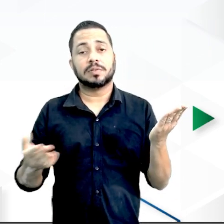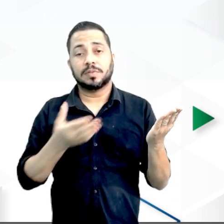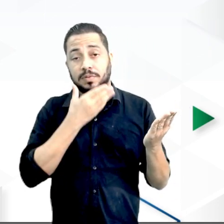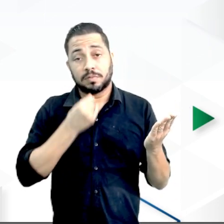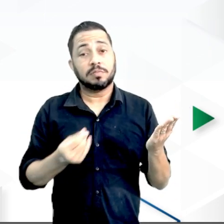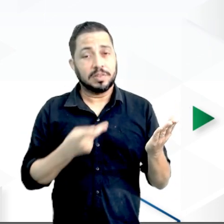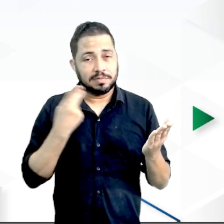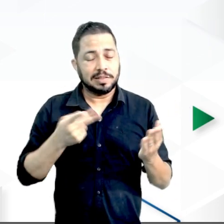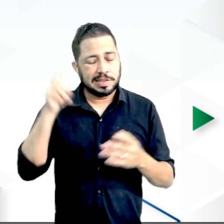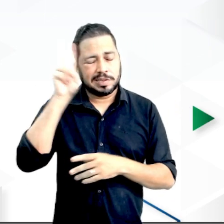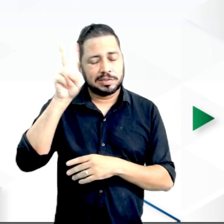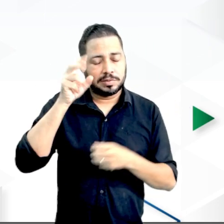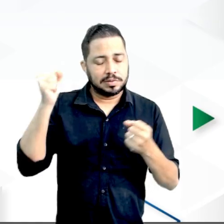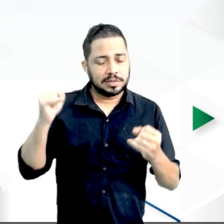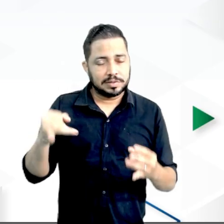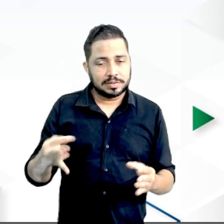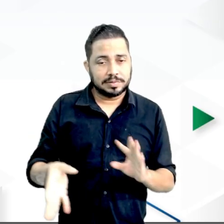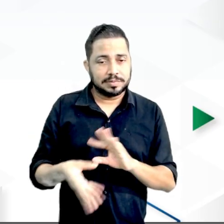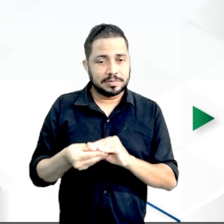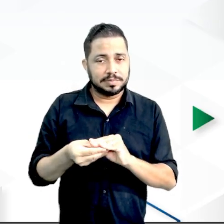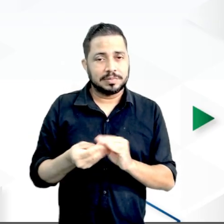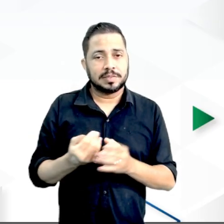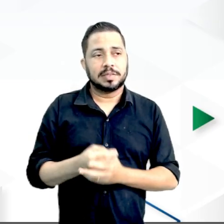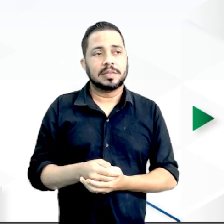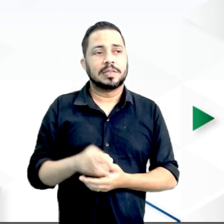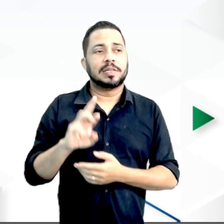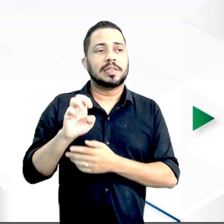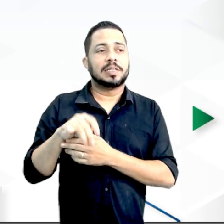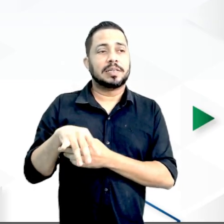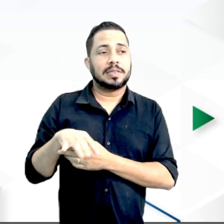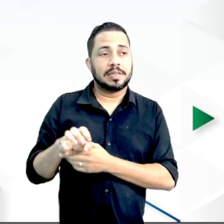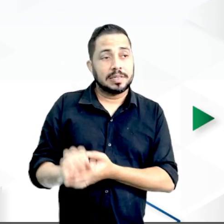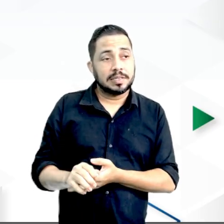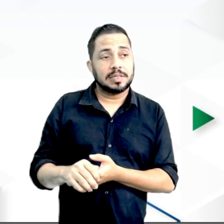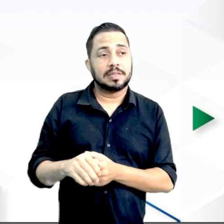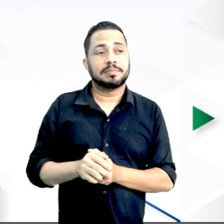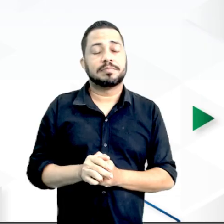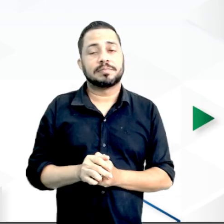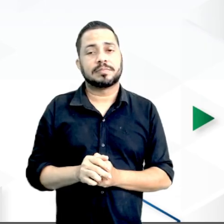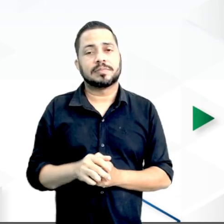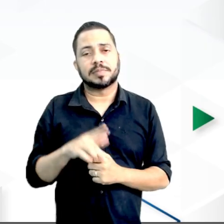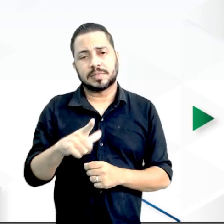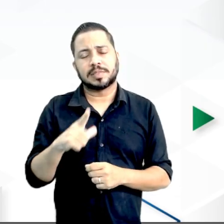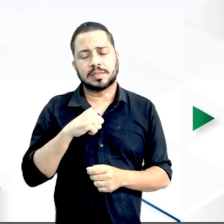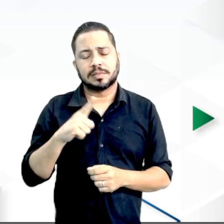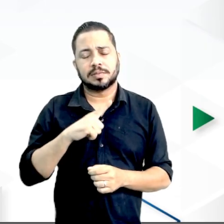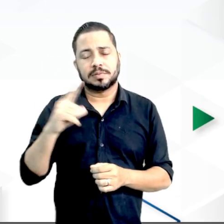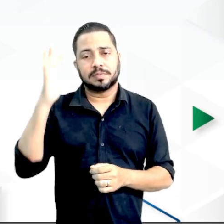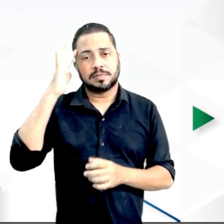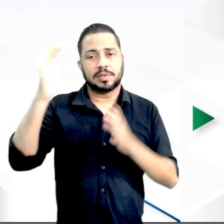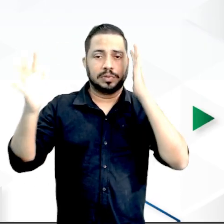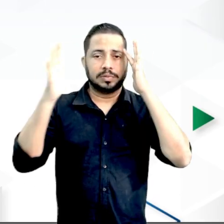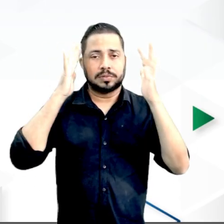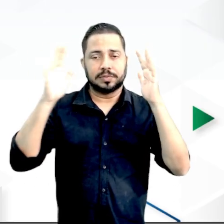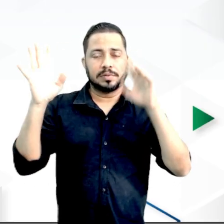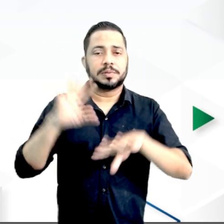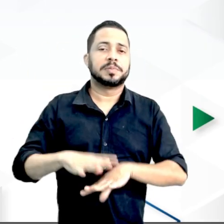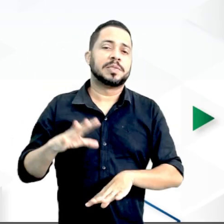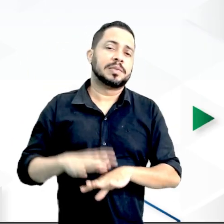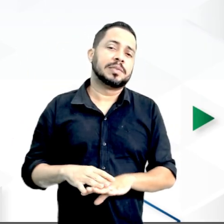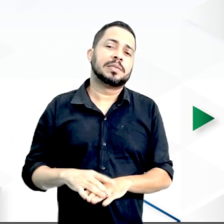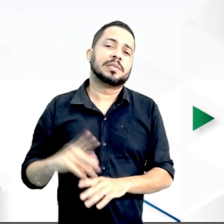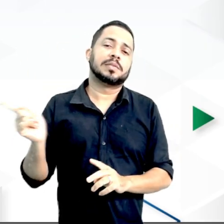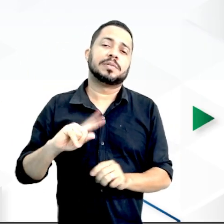de história para você. Esse é o cara, René Descartes, foi tido como um filósofo e matemático. Na verdade, ele